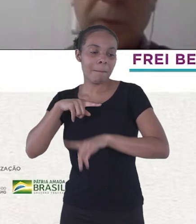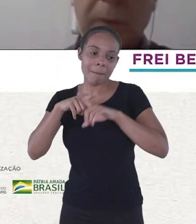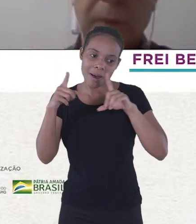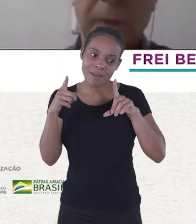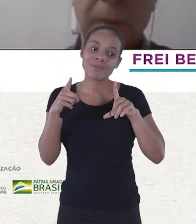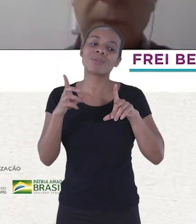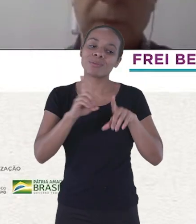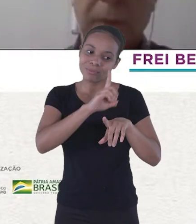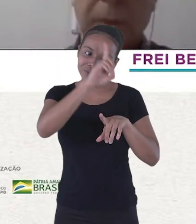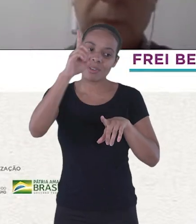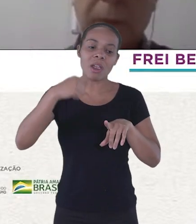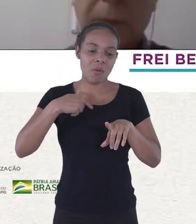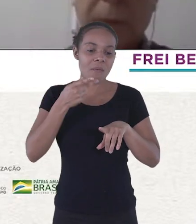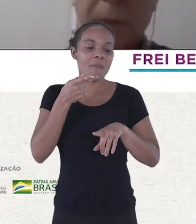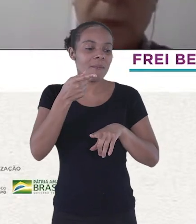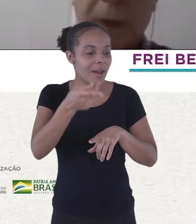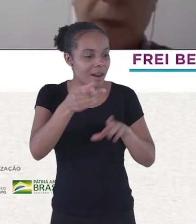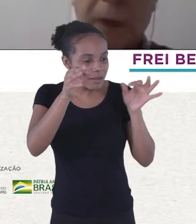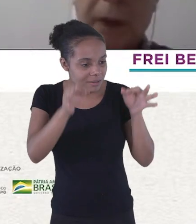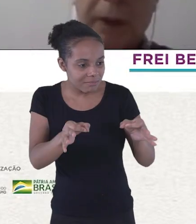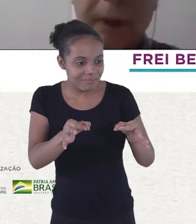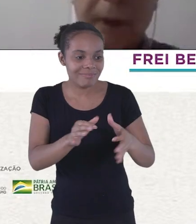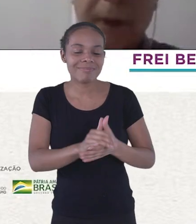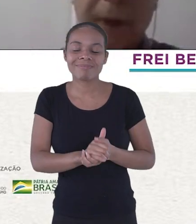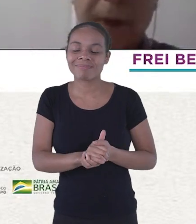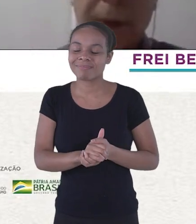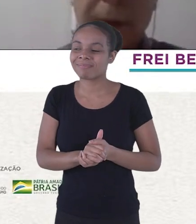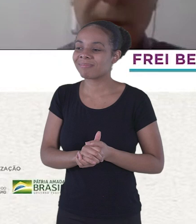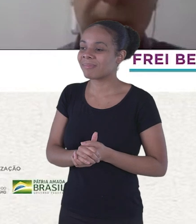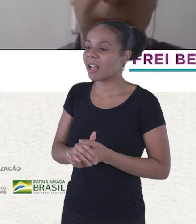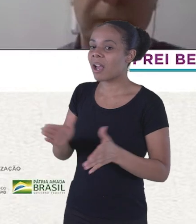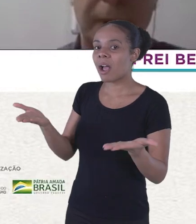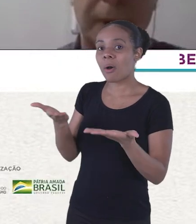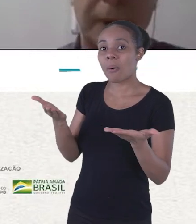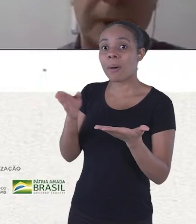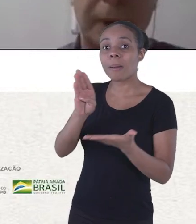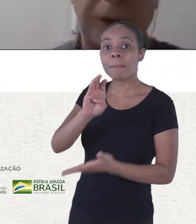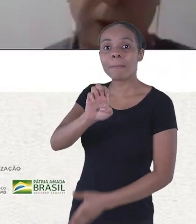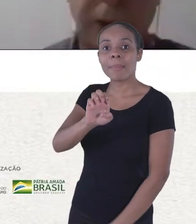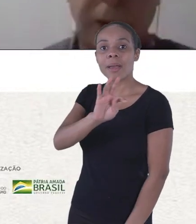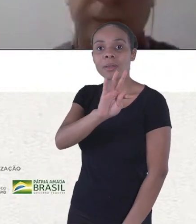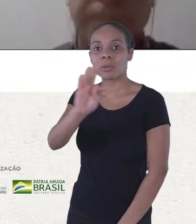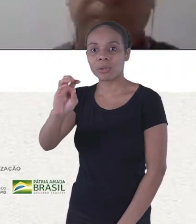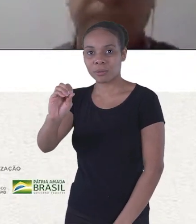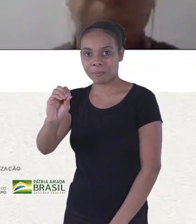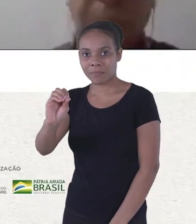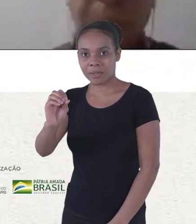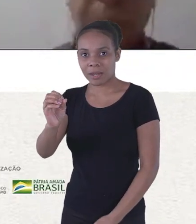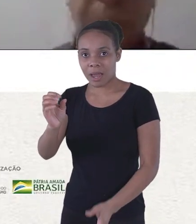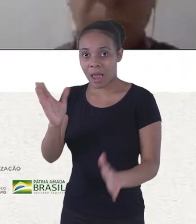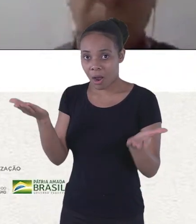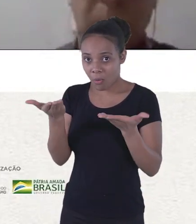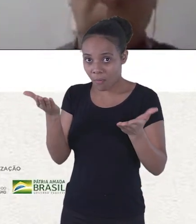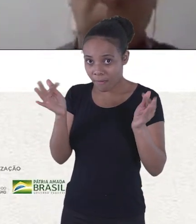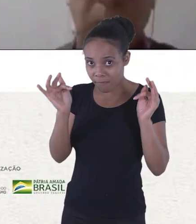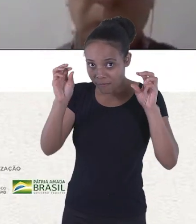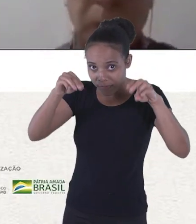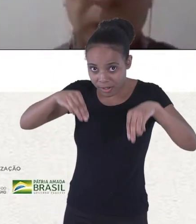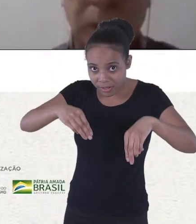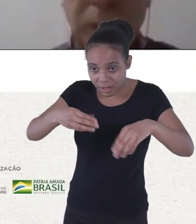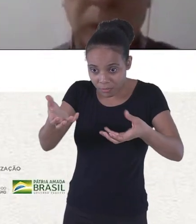Obrigado a vocês. Uma Beto, boa noite. eu agradeço. para encerrar, Beto, eu Diga, gostaria de diga. pedir